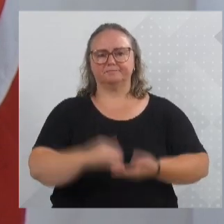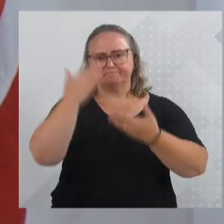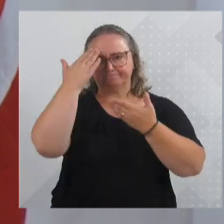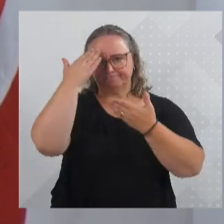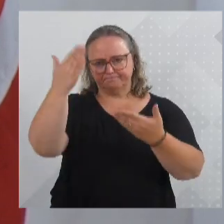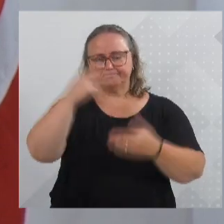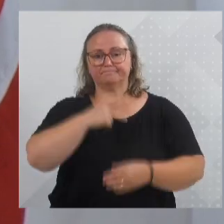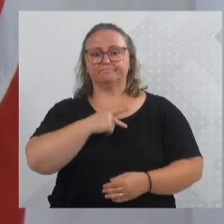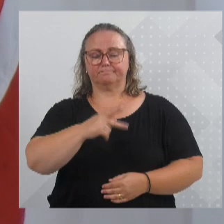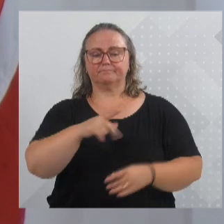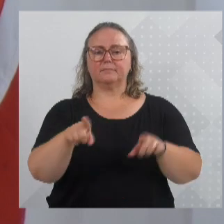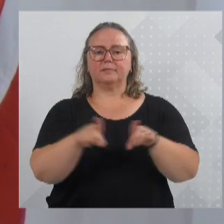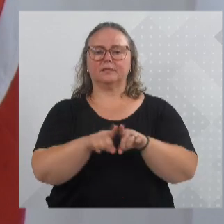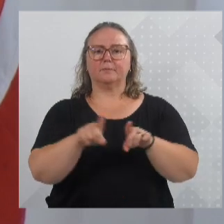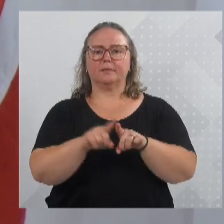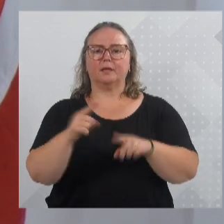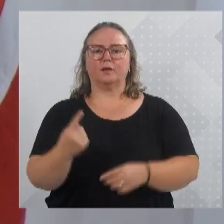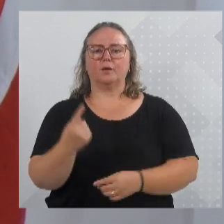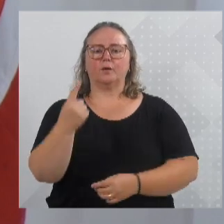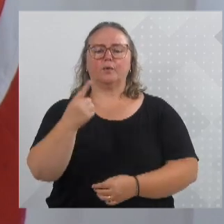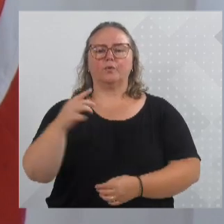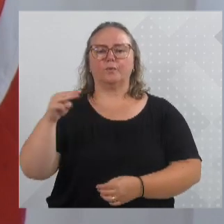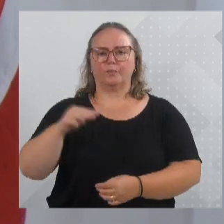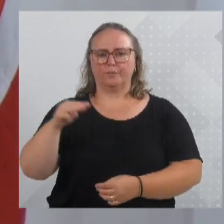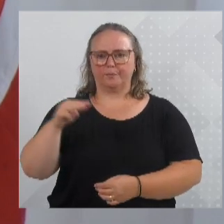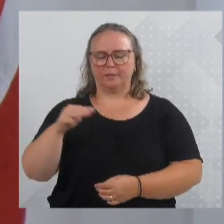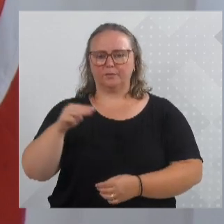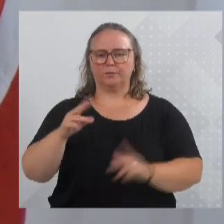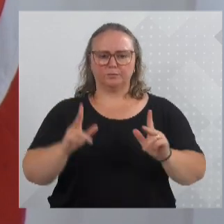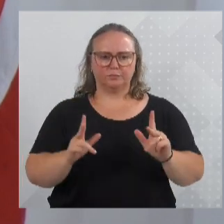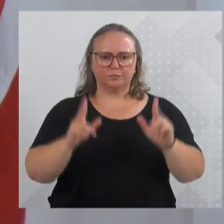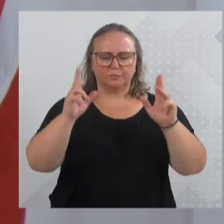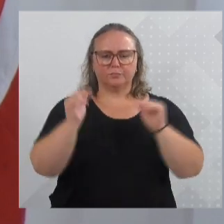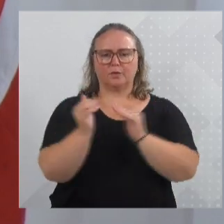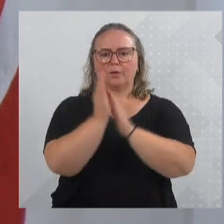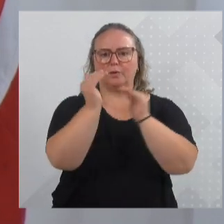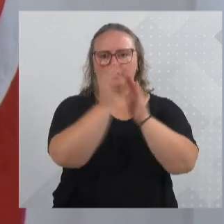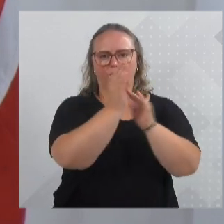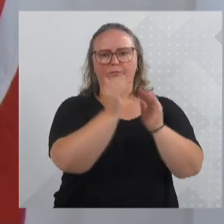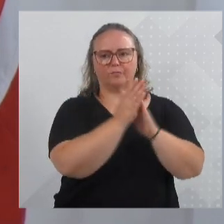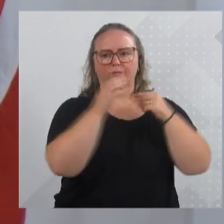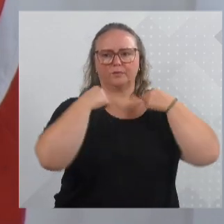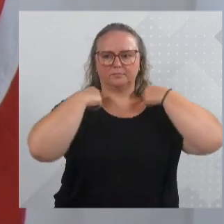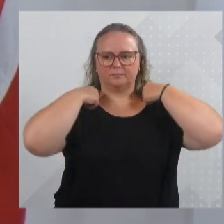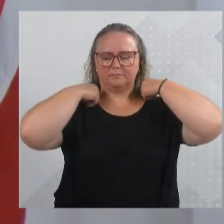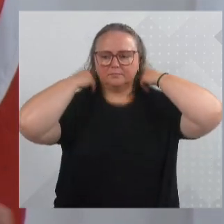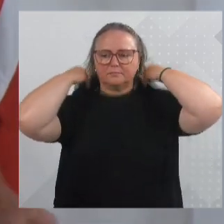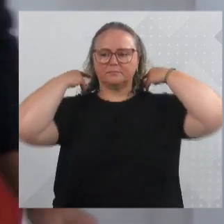presidente. Gostaria de deixar um minuto aí, uma parte de um louvor que a TVL possa soltar.